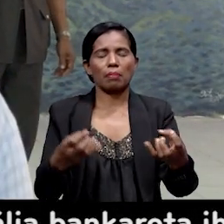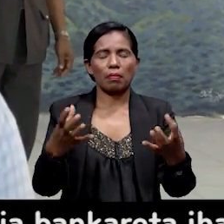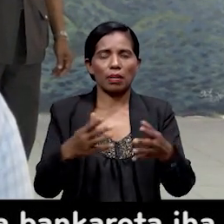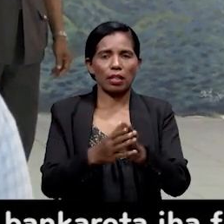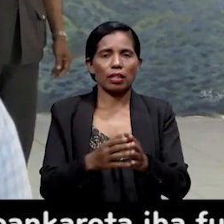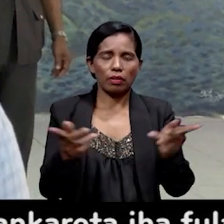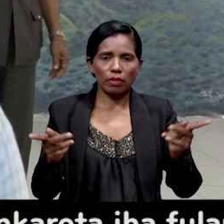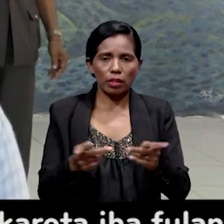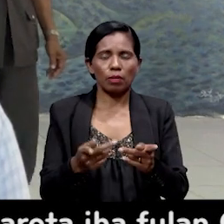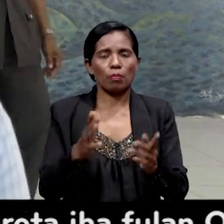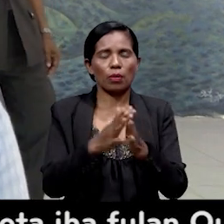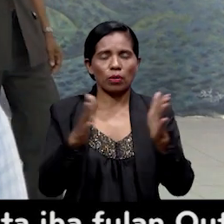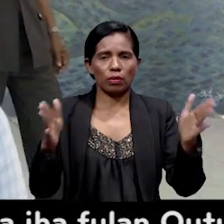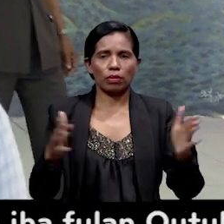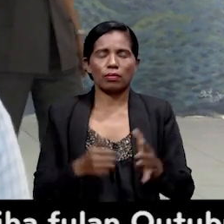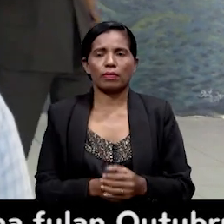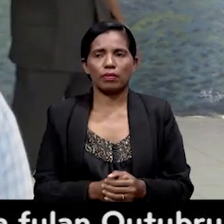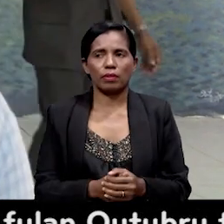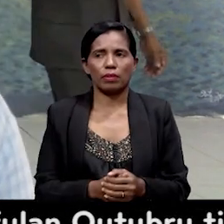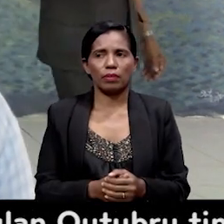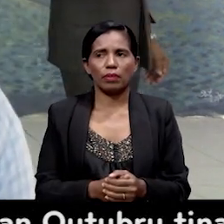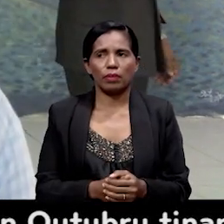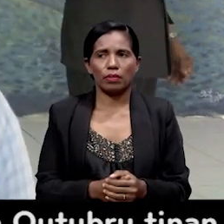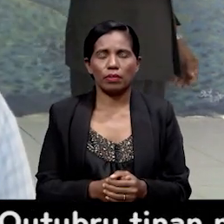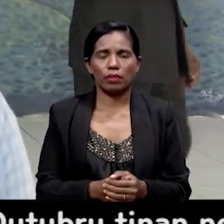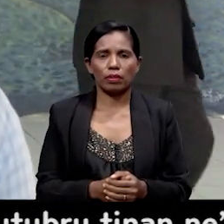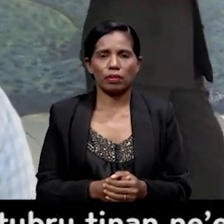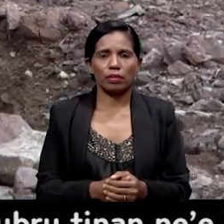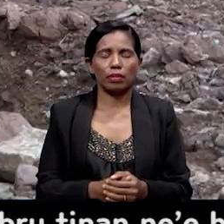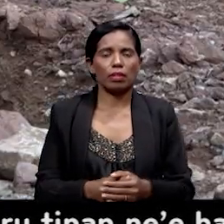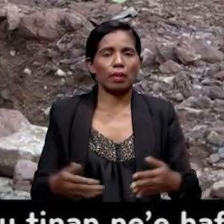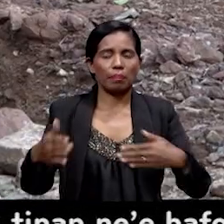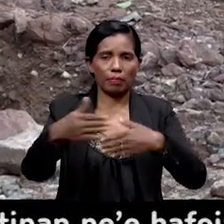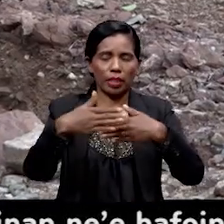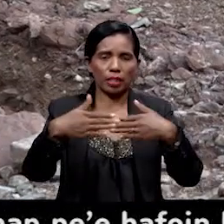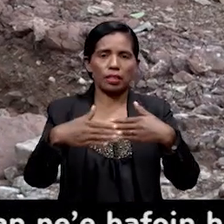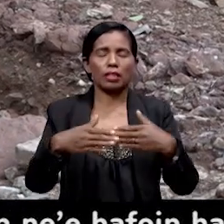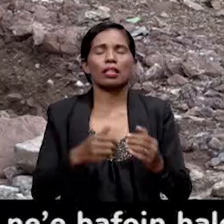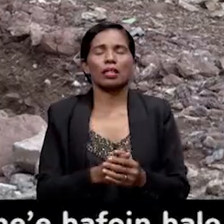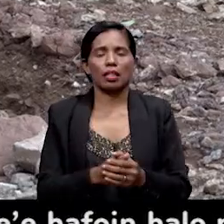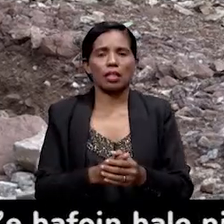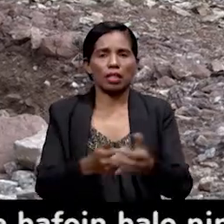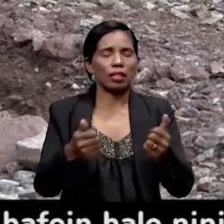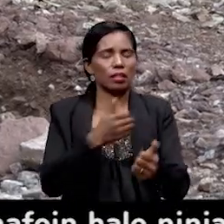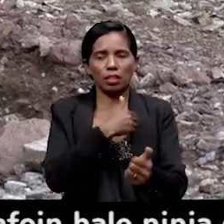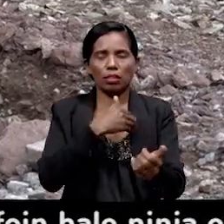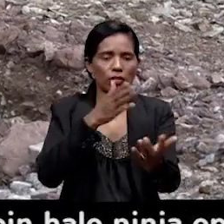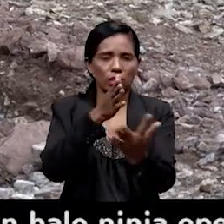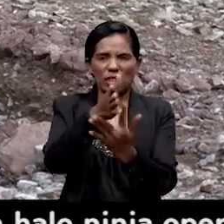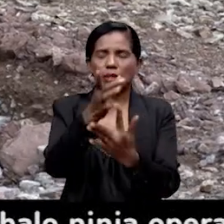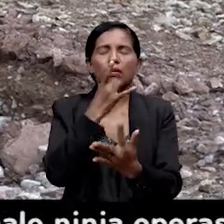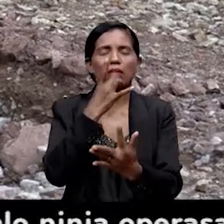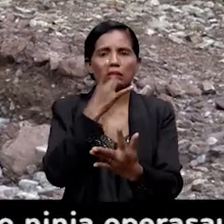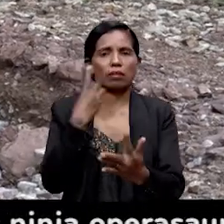e a Nauteto e Neba, tesig ba Liu baliza o larimi sirne, será o que tan, ou será o que acesso a eletricidade. A